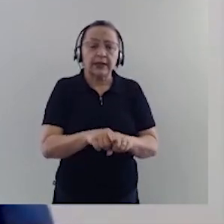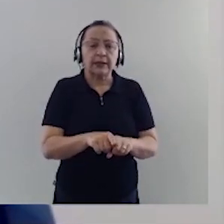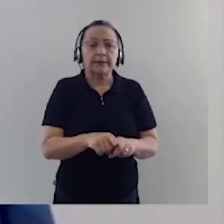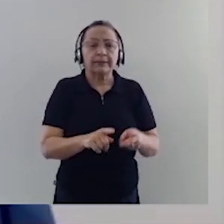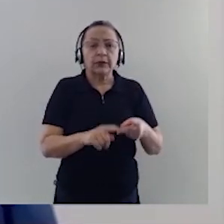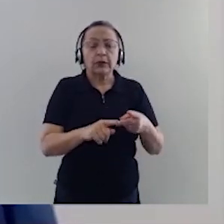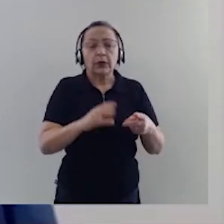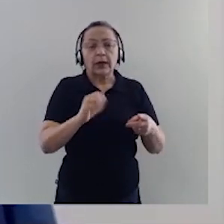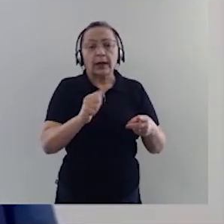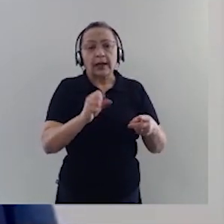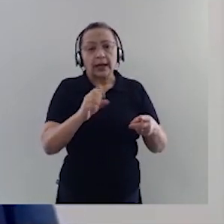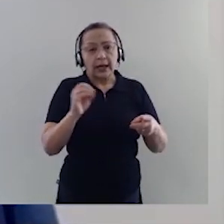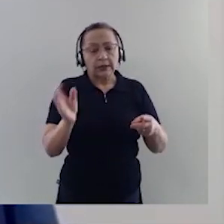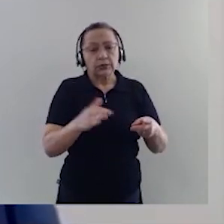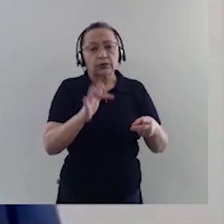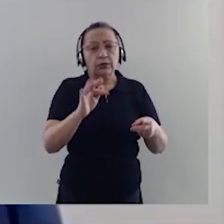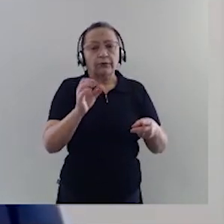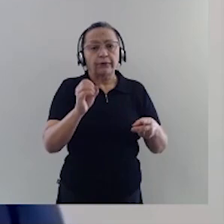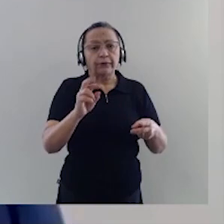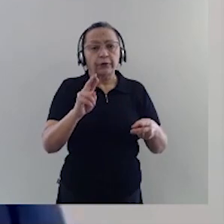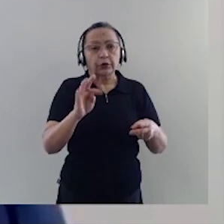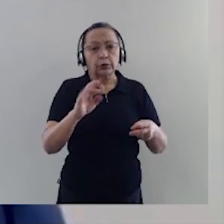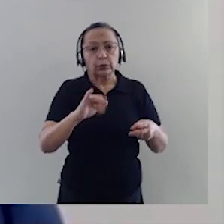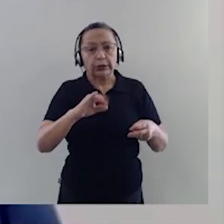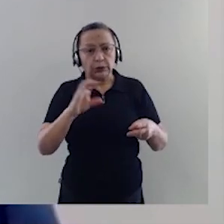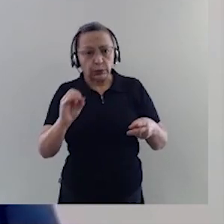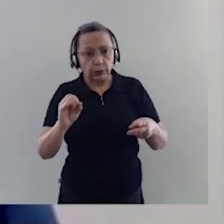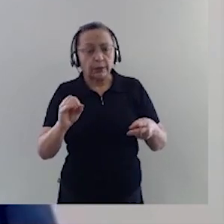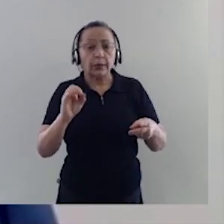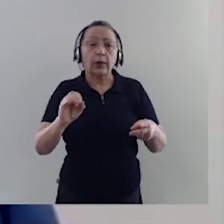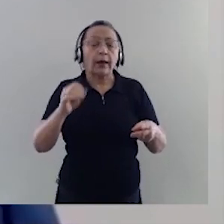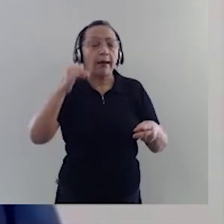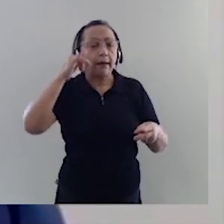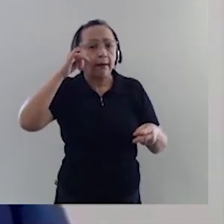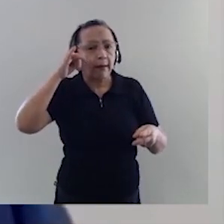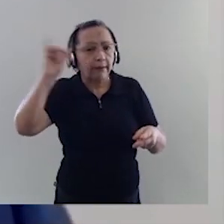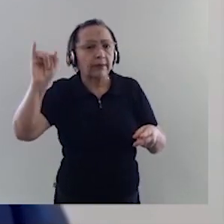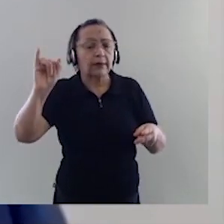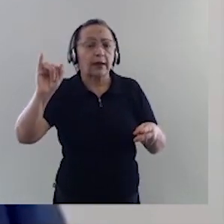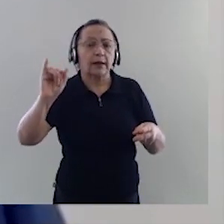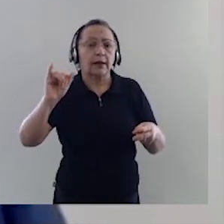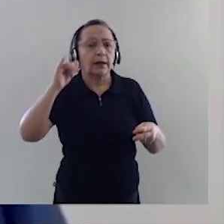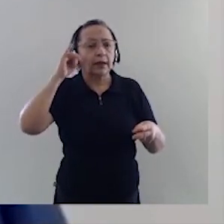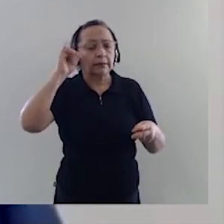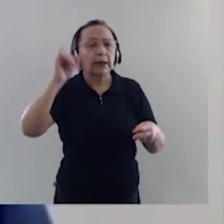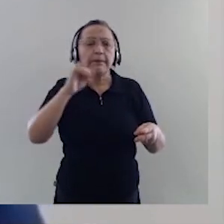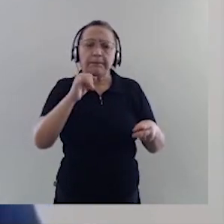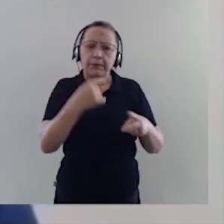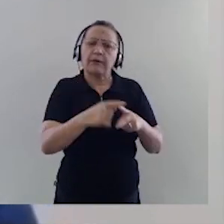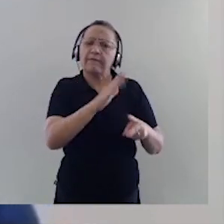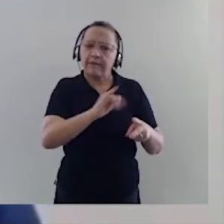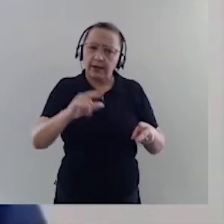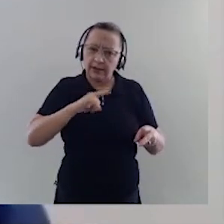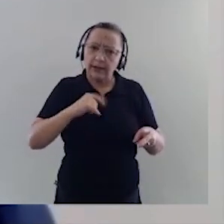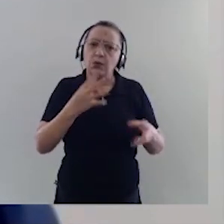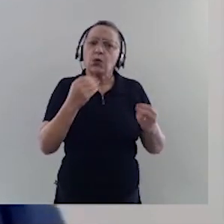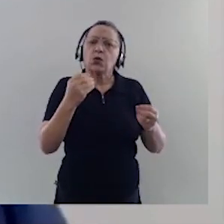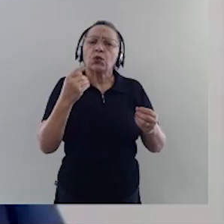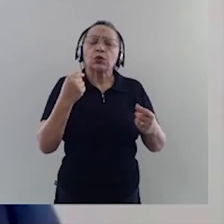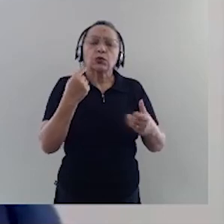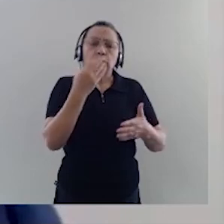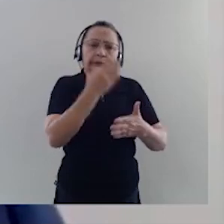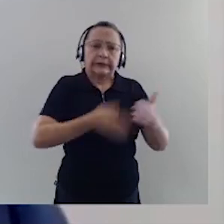fortuito, para justamente evitar que o cancelamento, vamos ter muito problema de cancelamento de